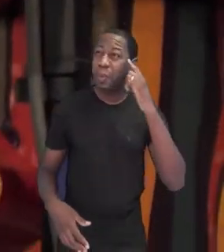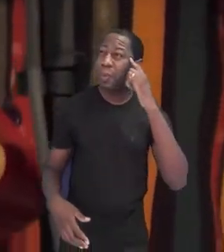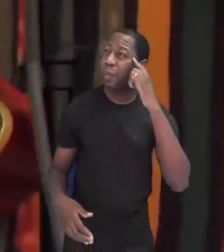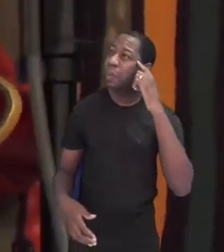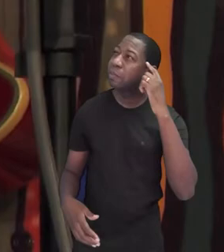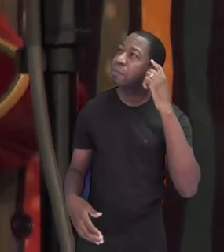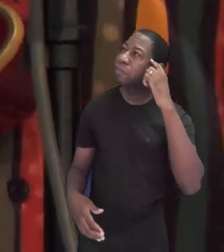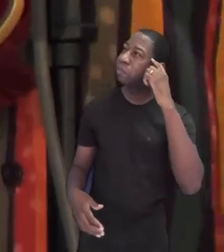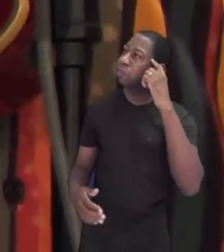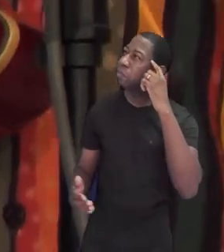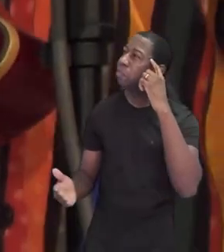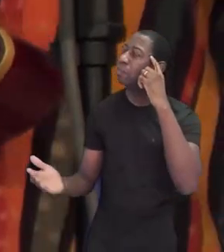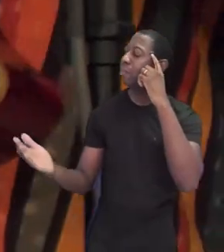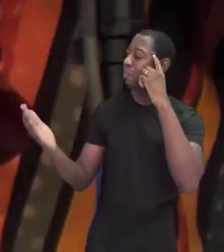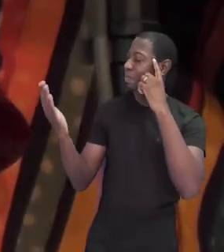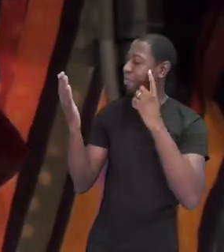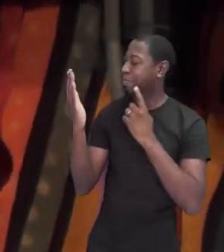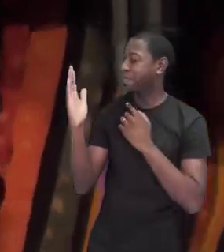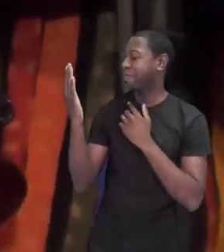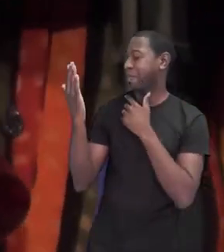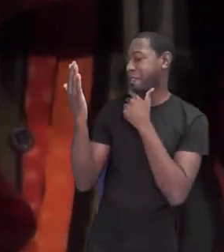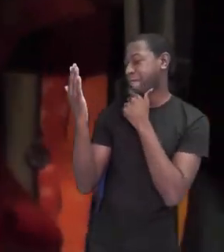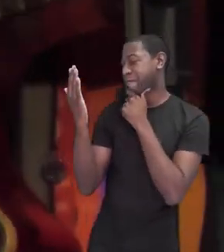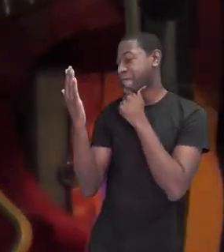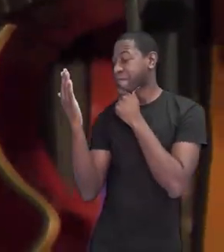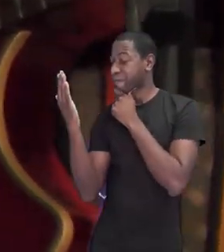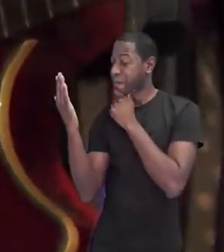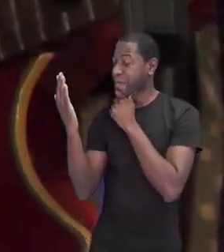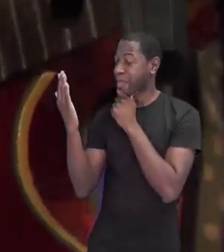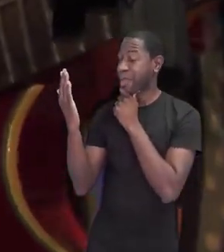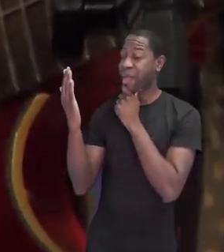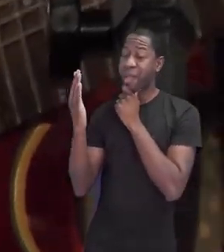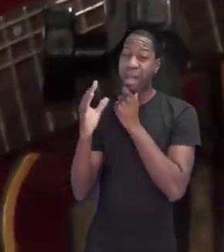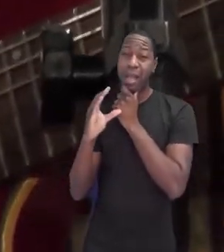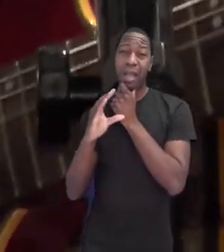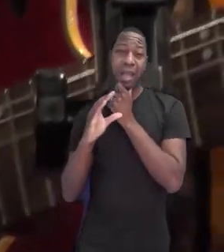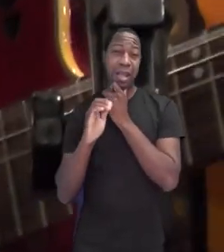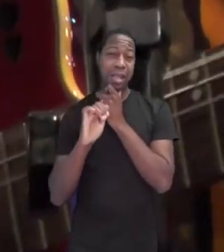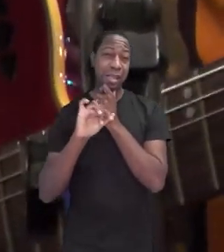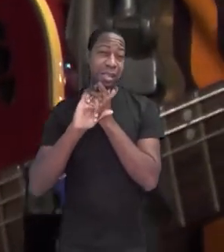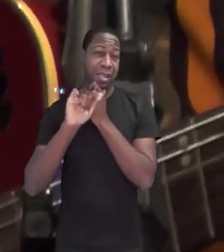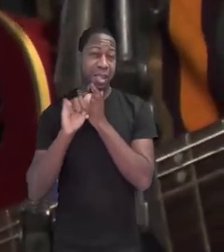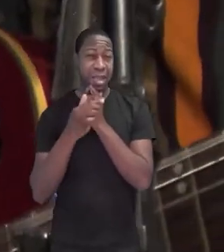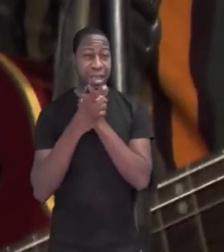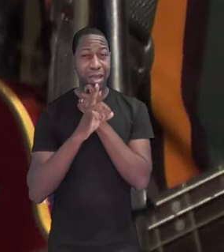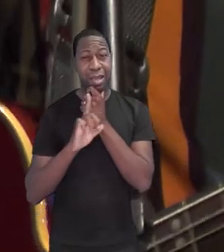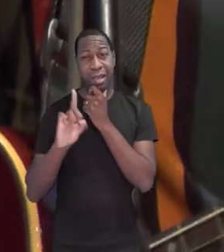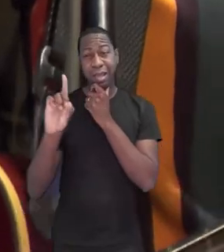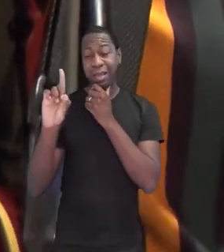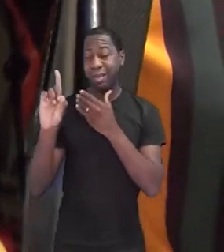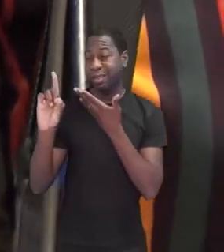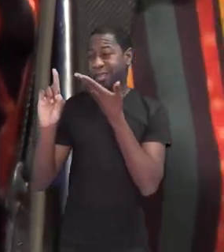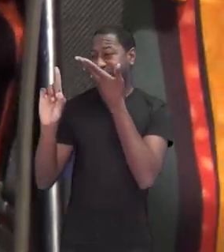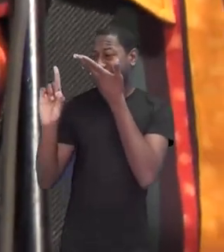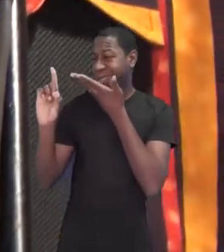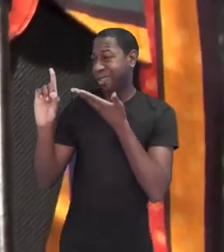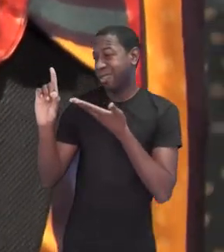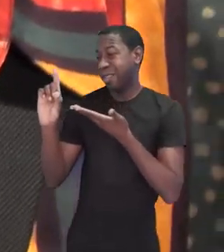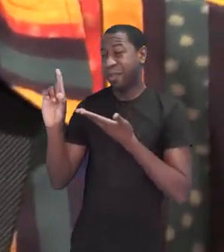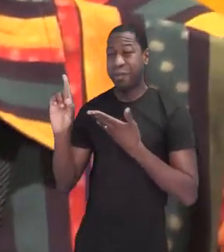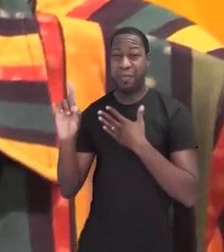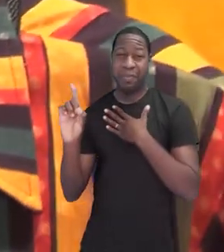O espelho, os Pirineus, o Caiçaras. Se um Deus